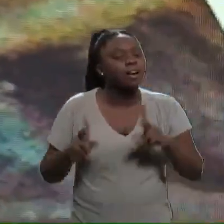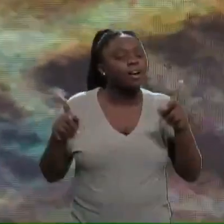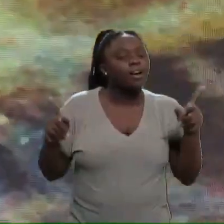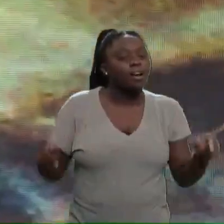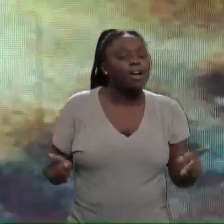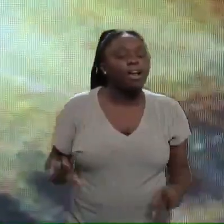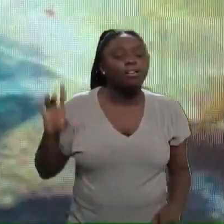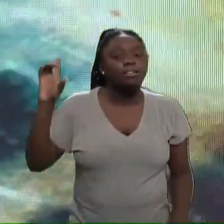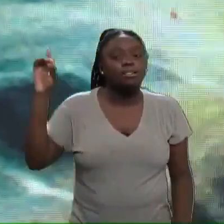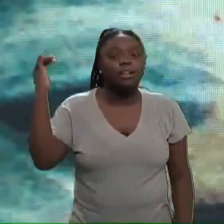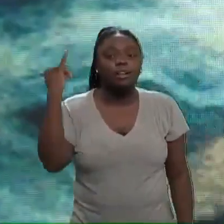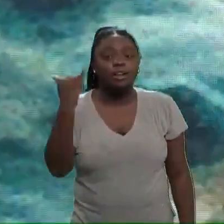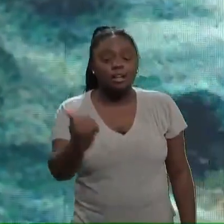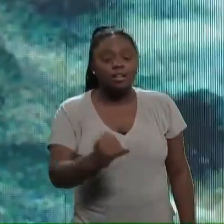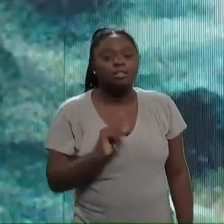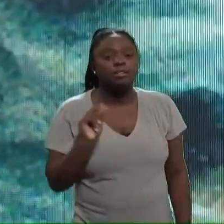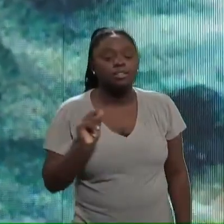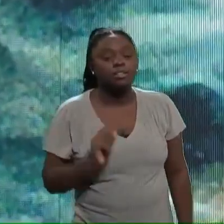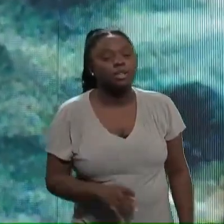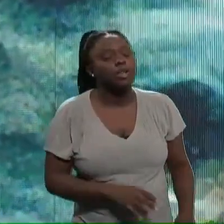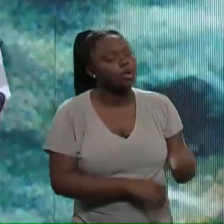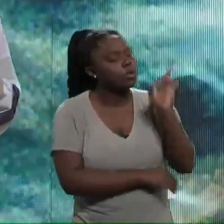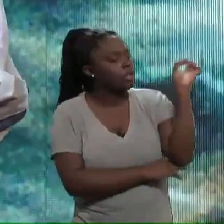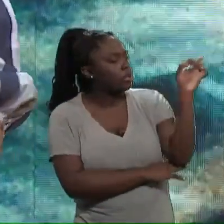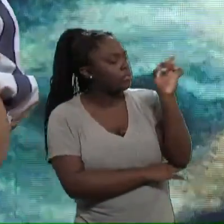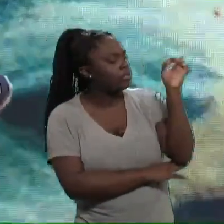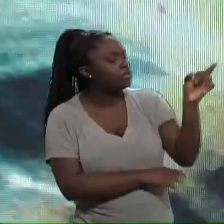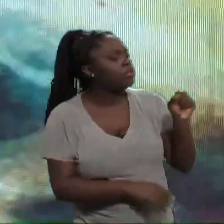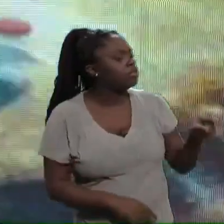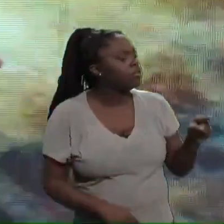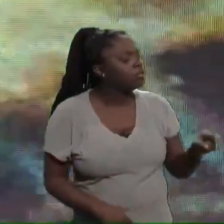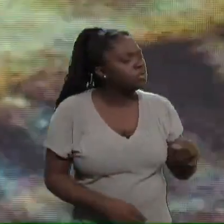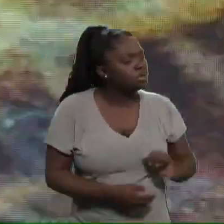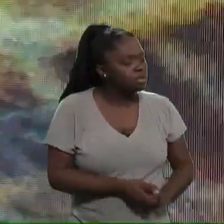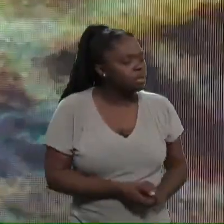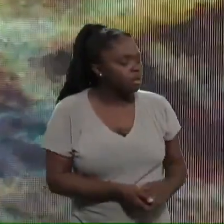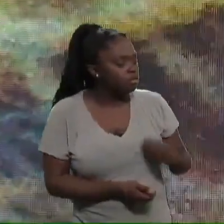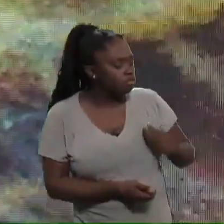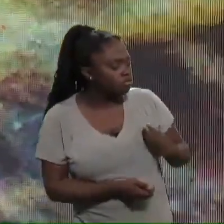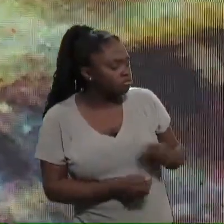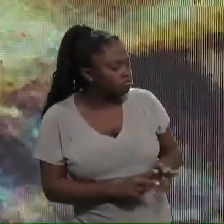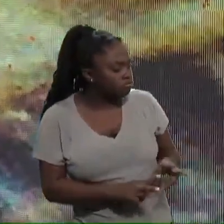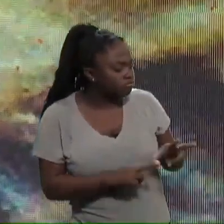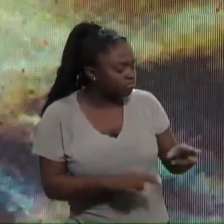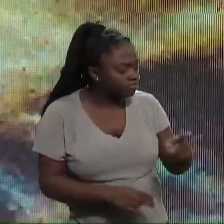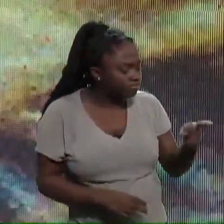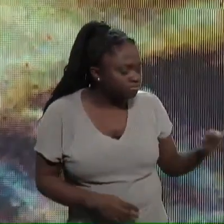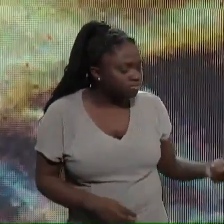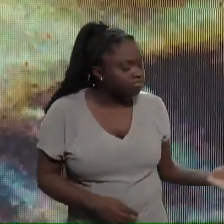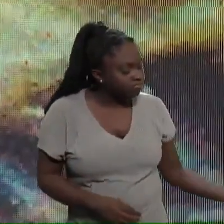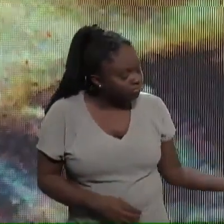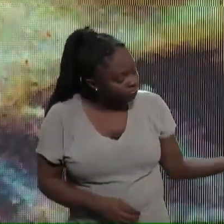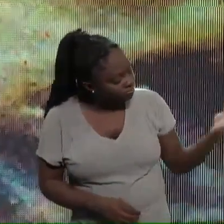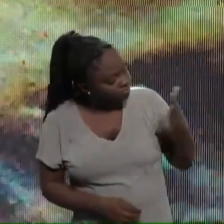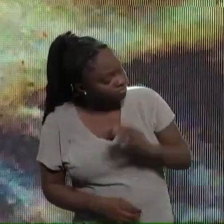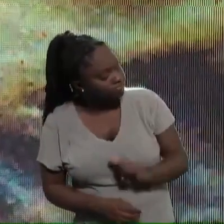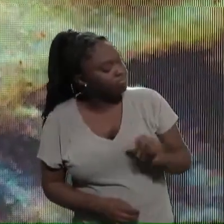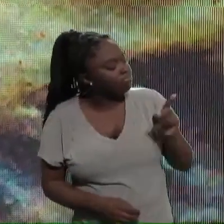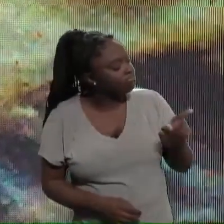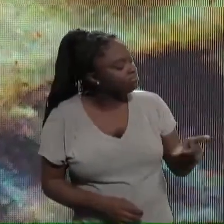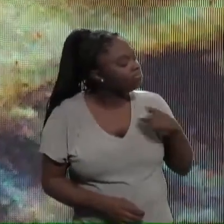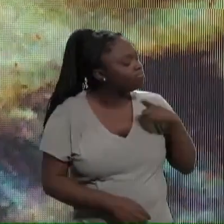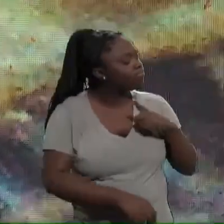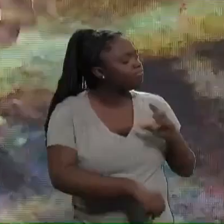Sabe o que Deus está dizendo, Davi? Você não está no esquema do que eles estão. Então vem para cá, Davi, que você